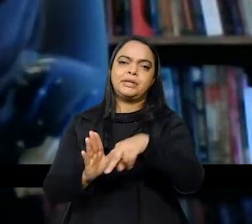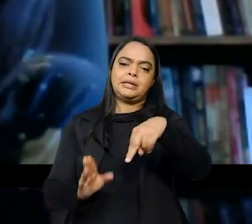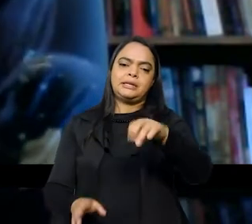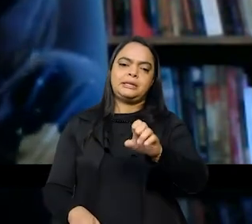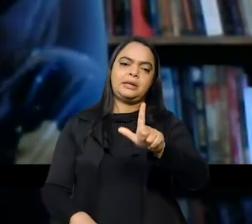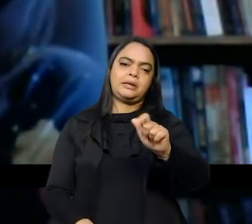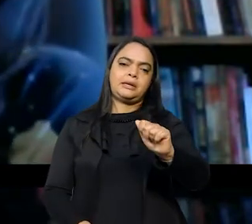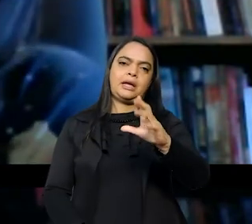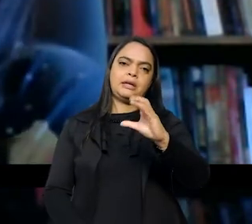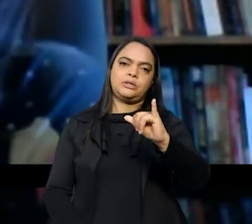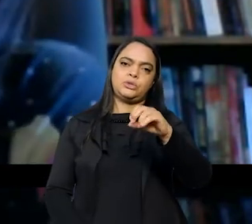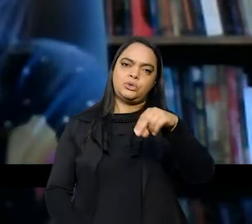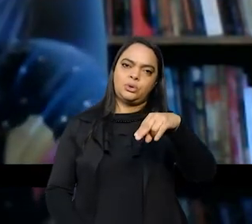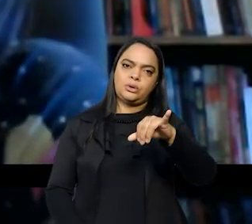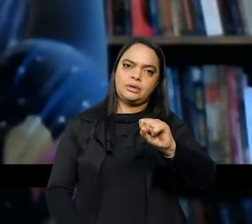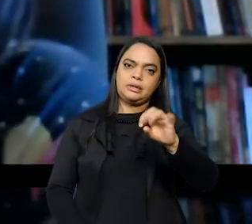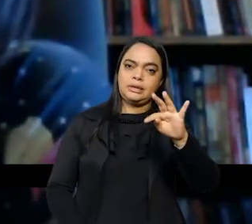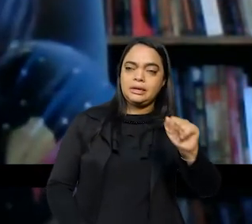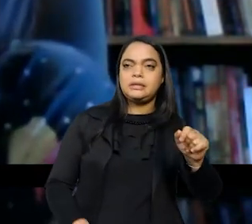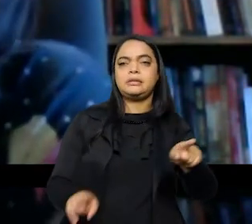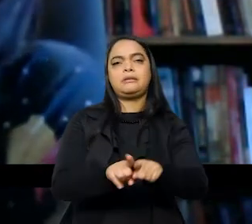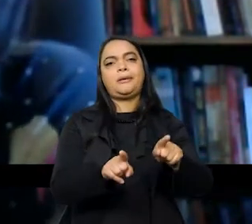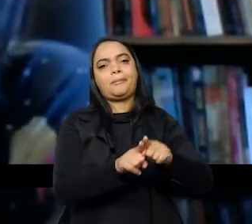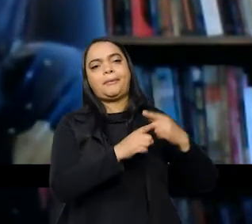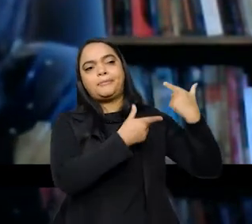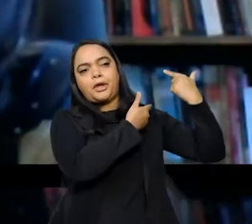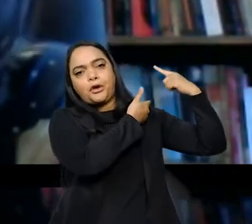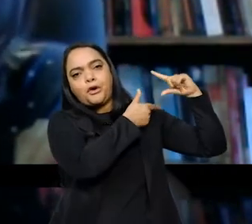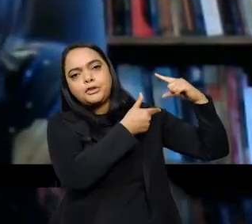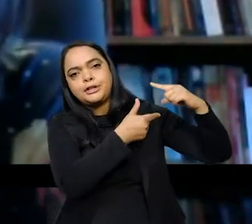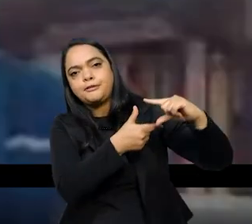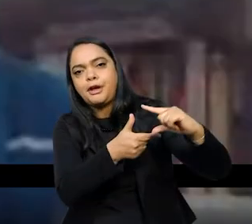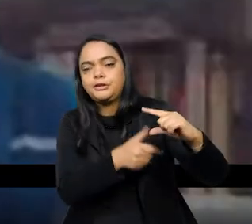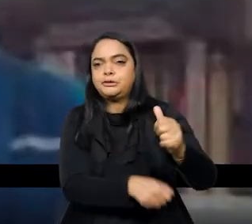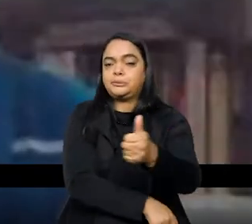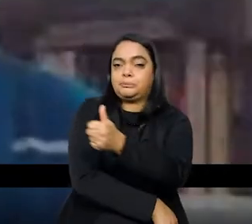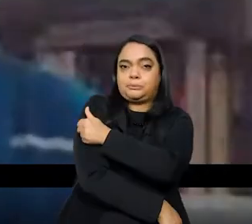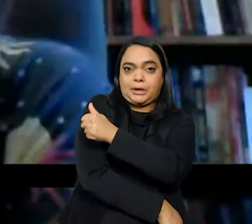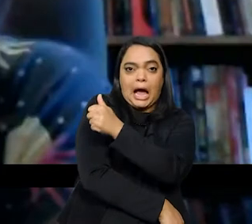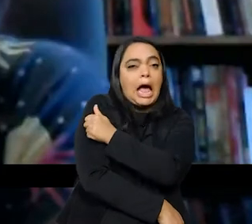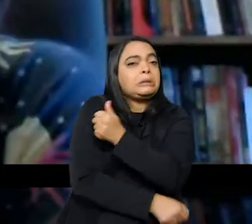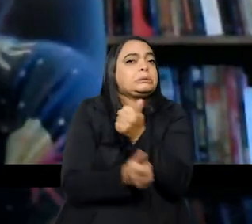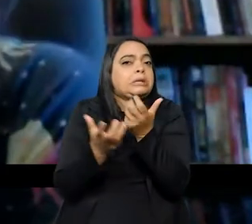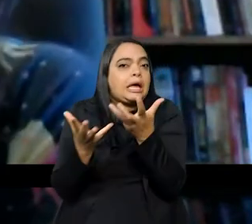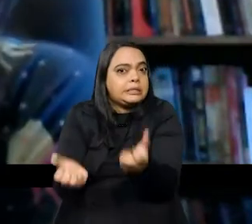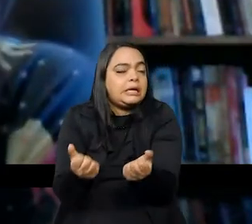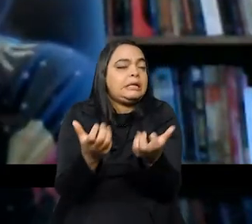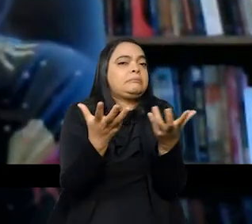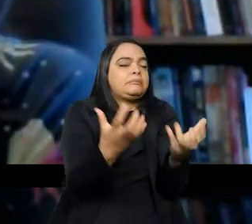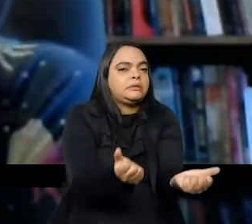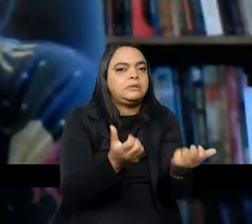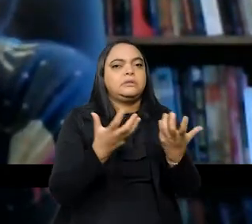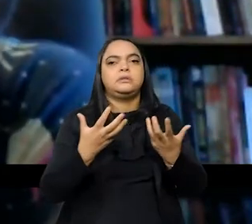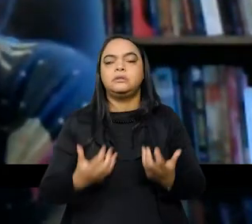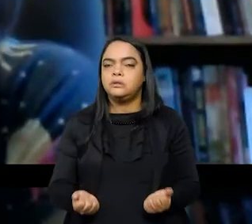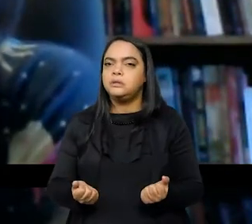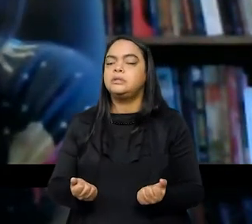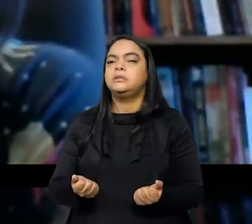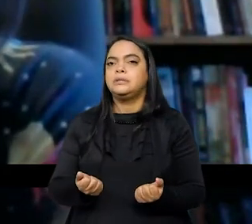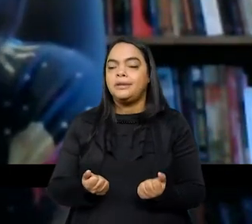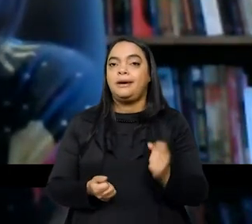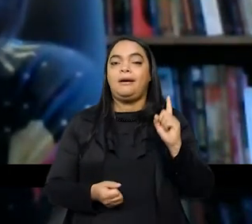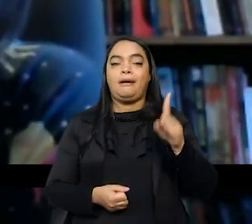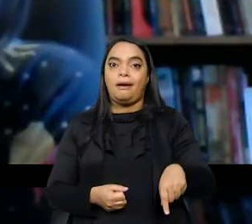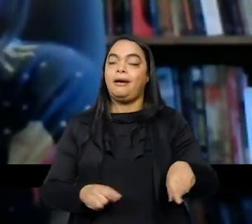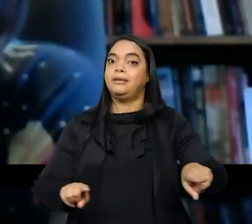discurso conservador. Muitos alunos têm comprado esse discurso, né? E isso tem sido um desafio